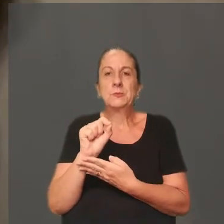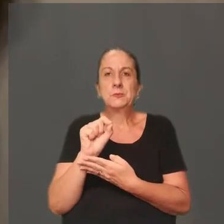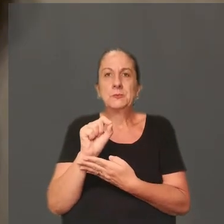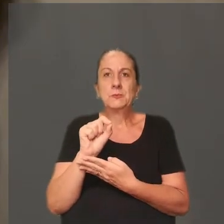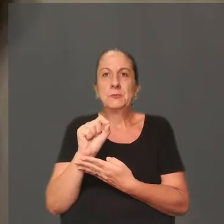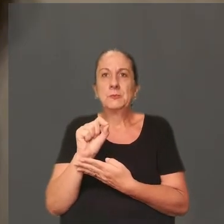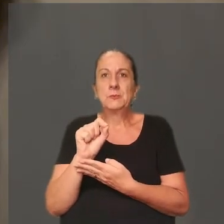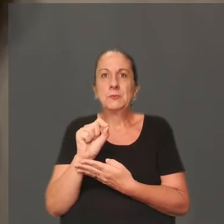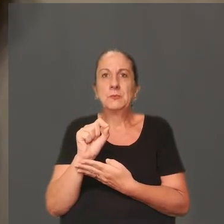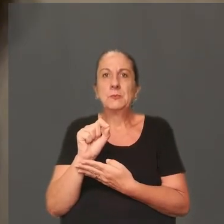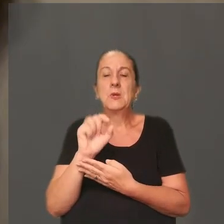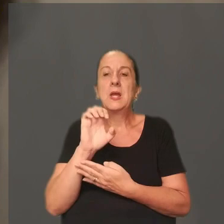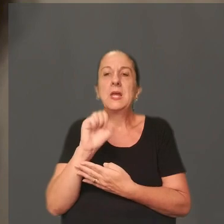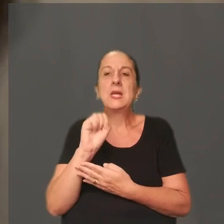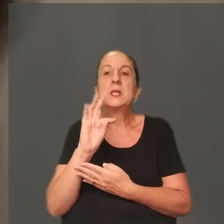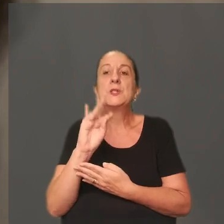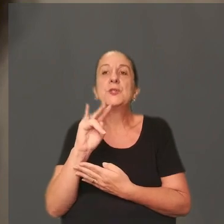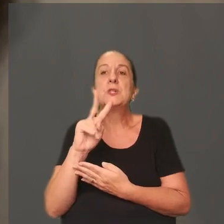aqueles